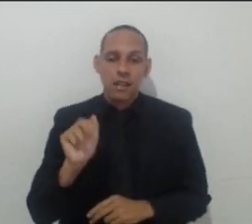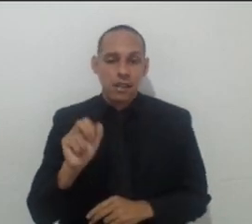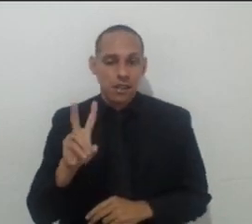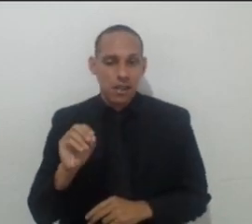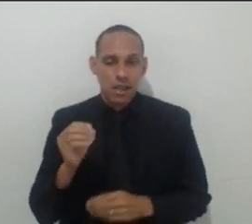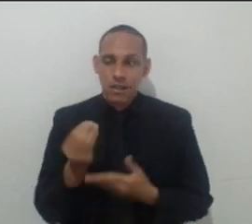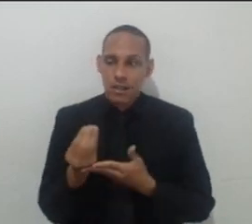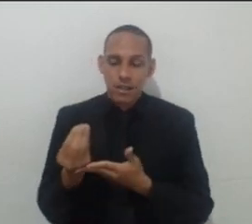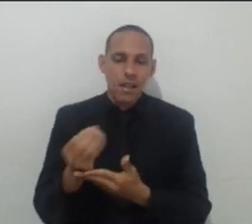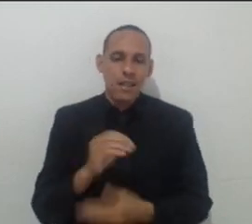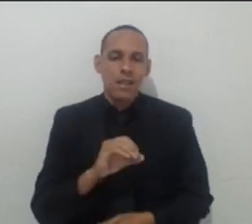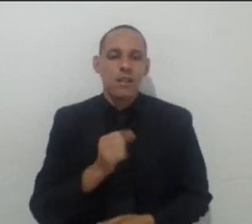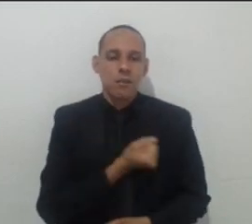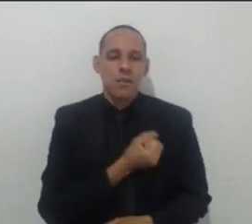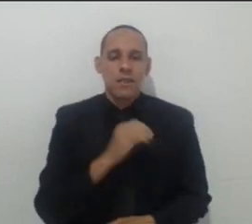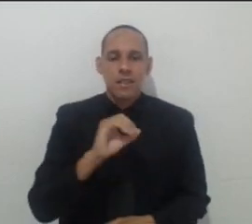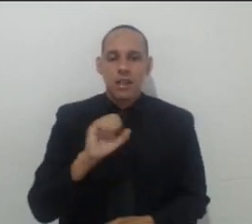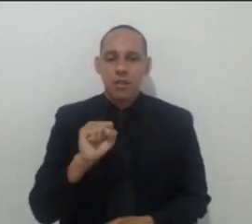número